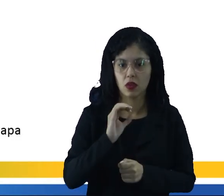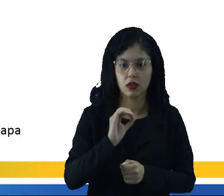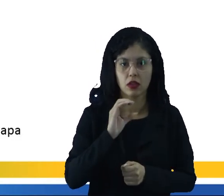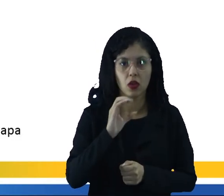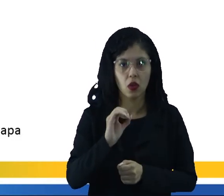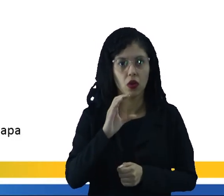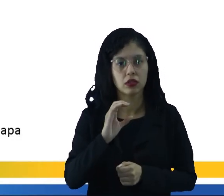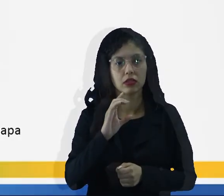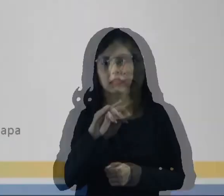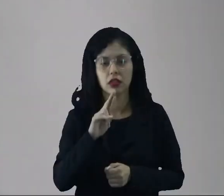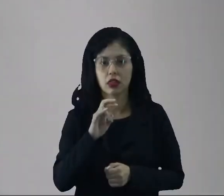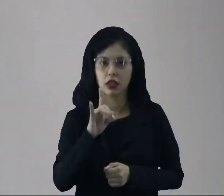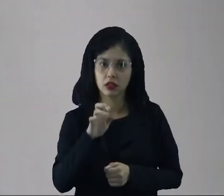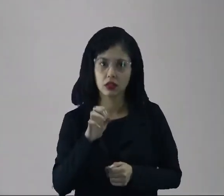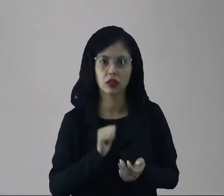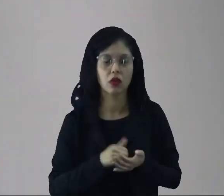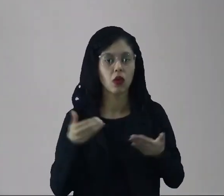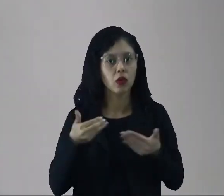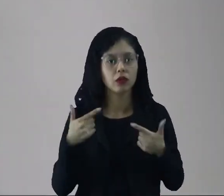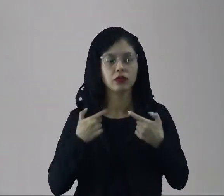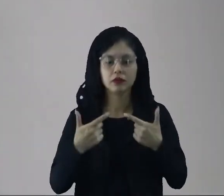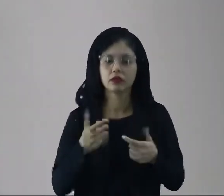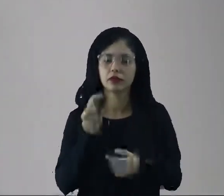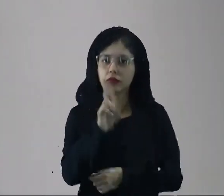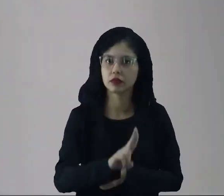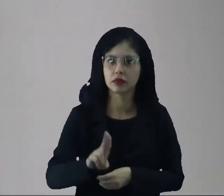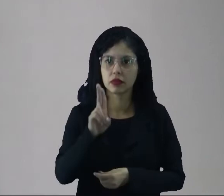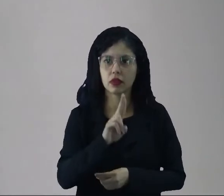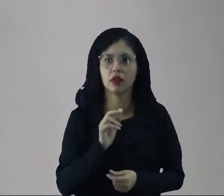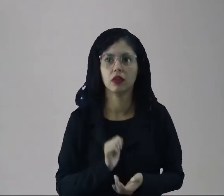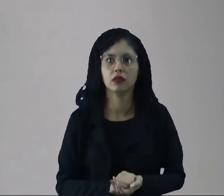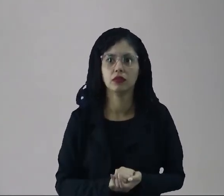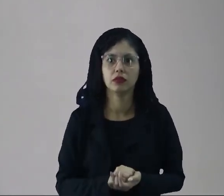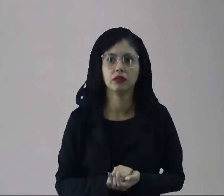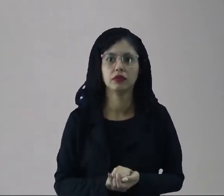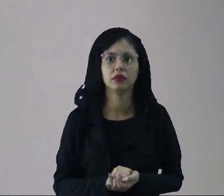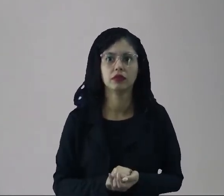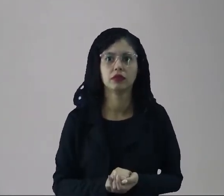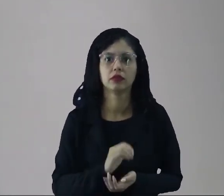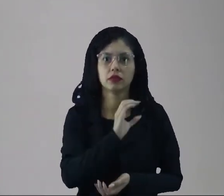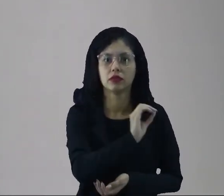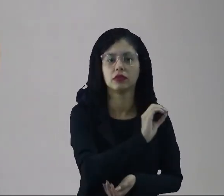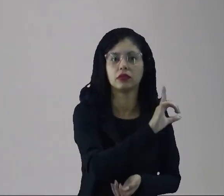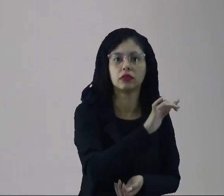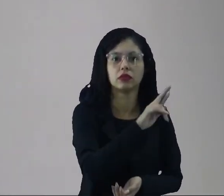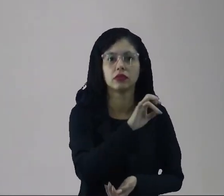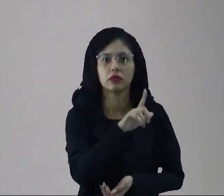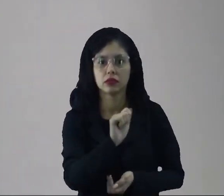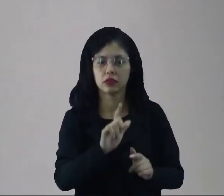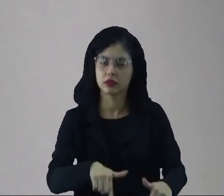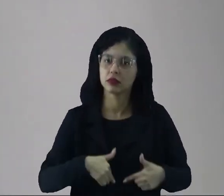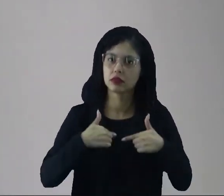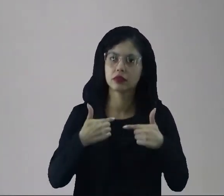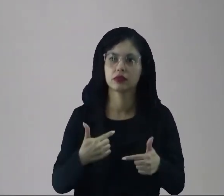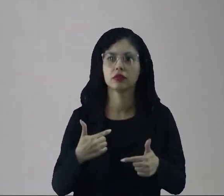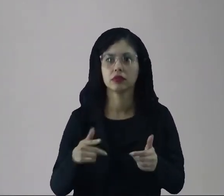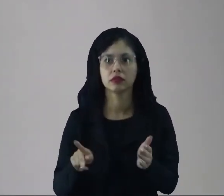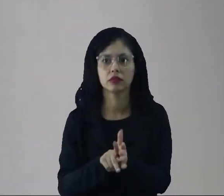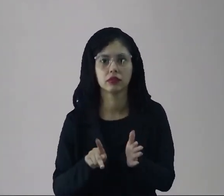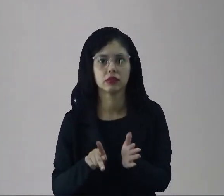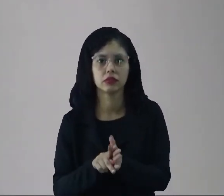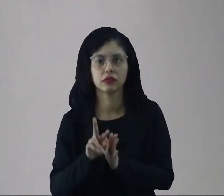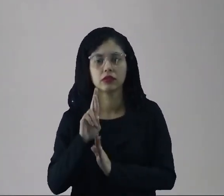Ocidente. Hoje, com a questão da guerra, tem se usado muito esse termo. O Ocidente está lutando contra